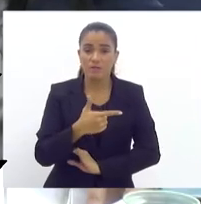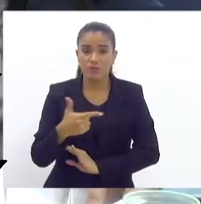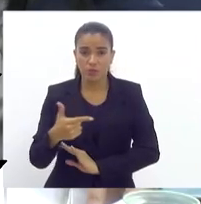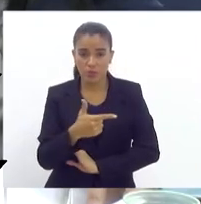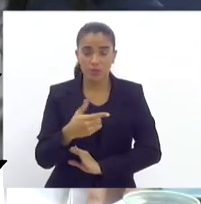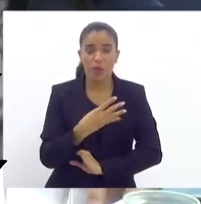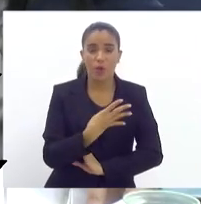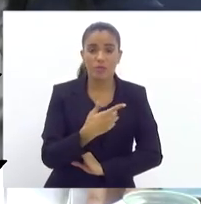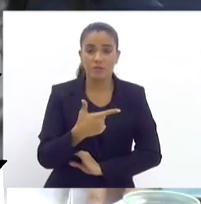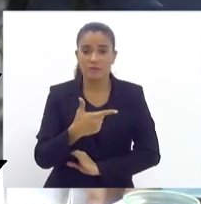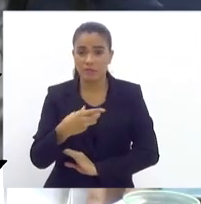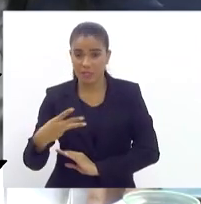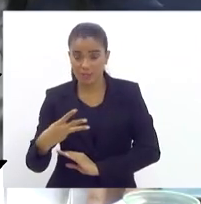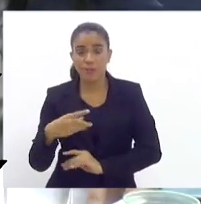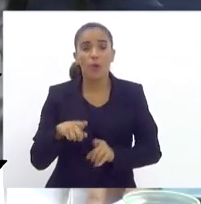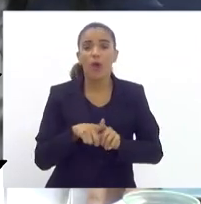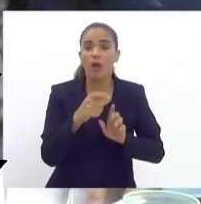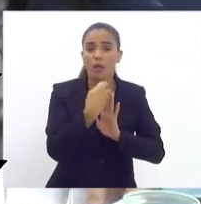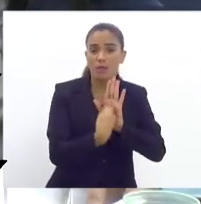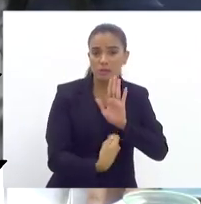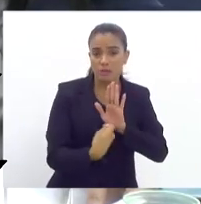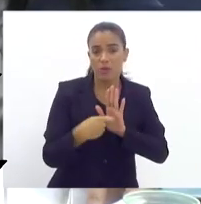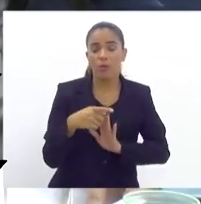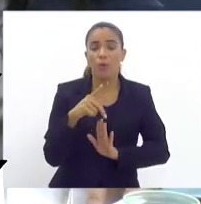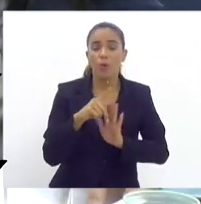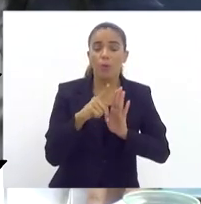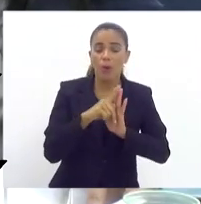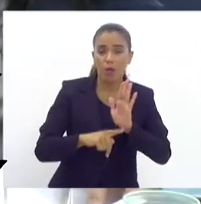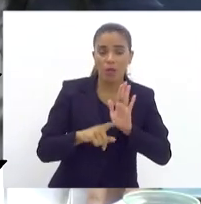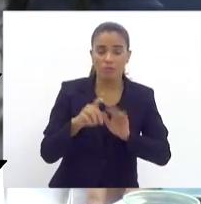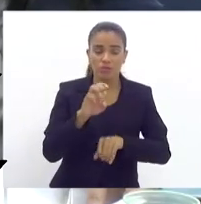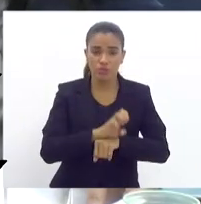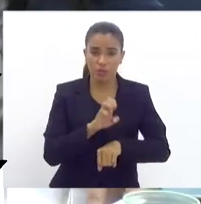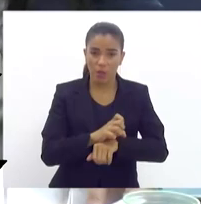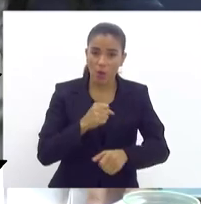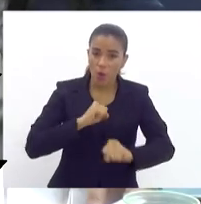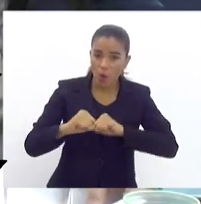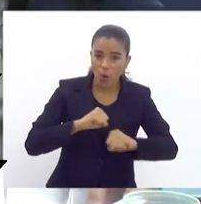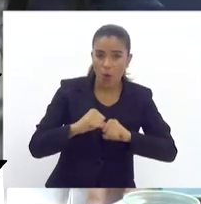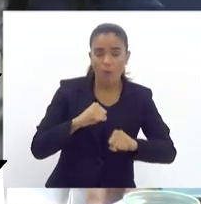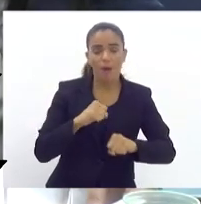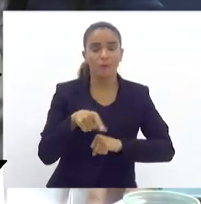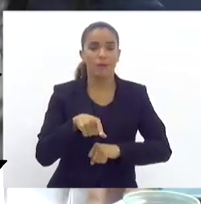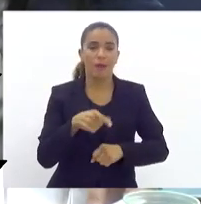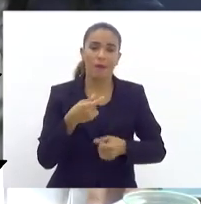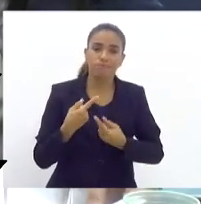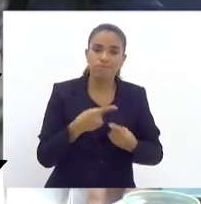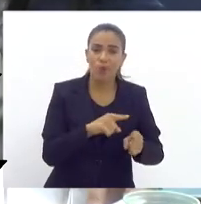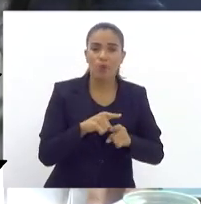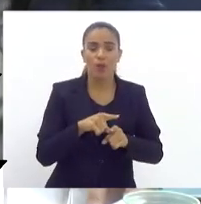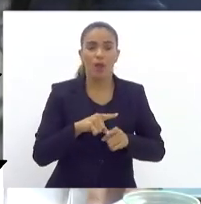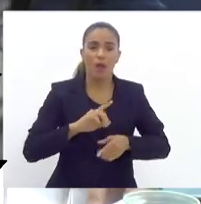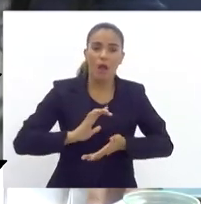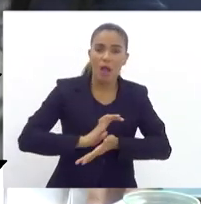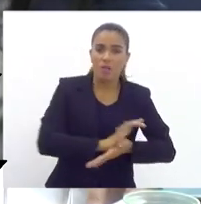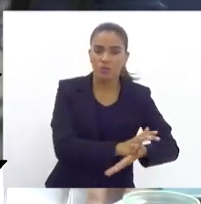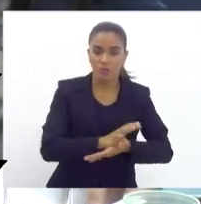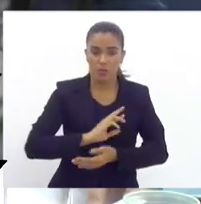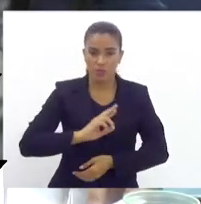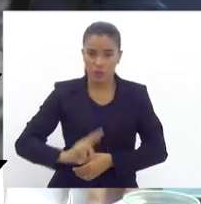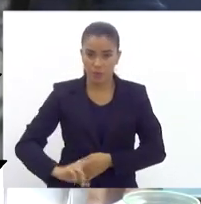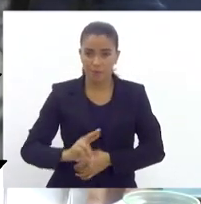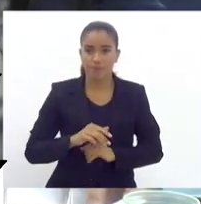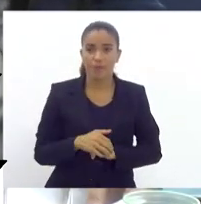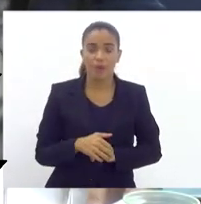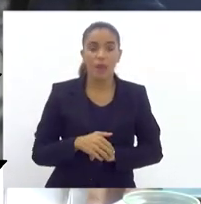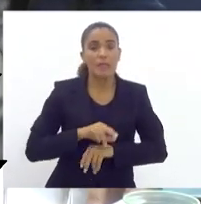23, que passa a vigorar com a seguinte redação: o Programa Estadual de Combate ao Racismo Religioso tem como diretrizes, artigo 2º, articular